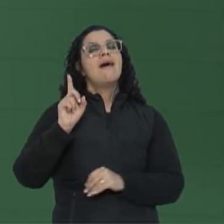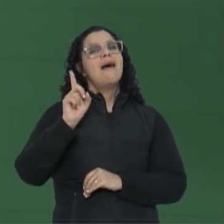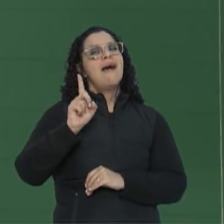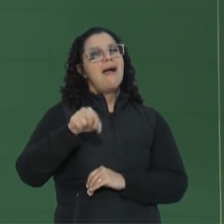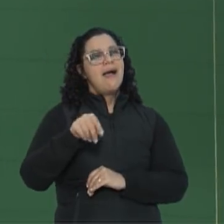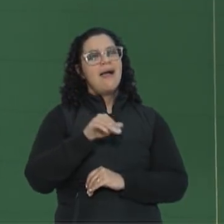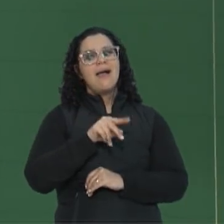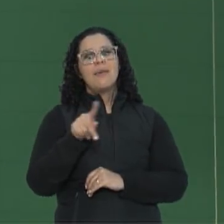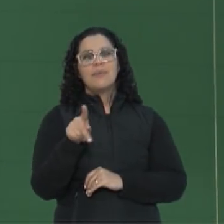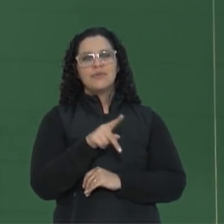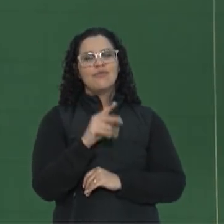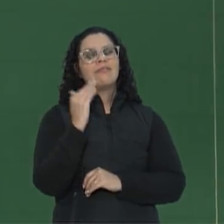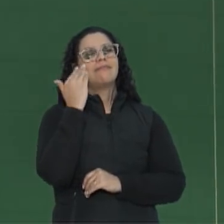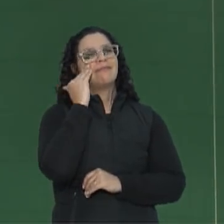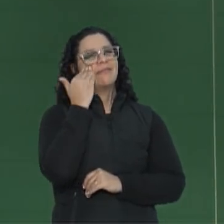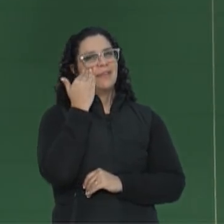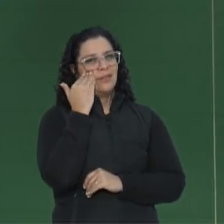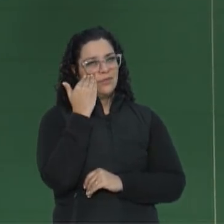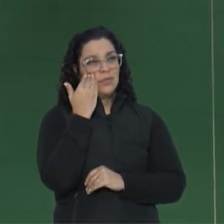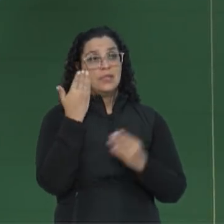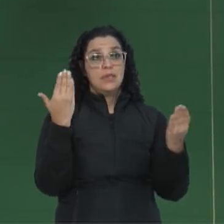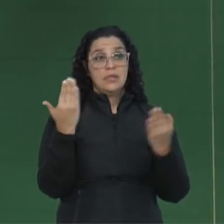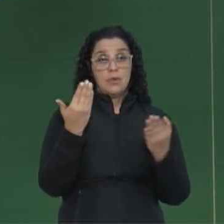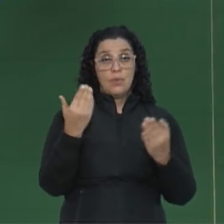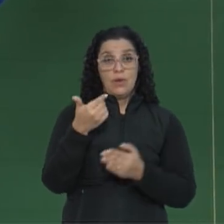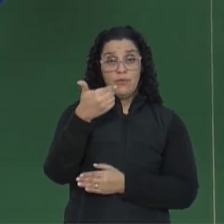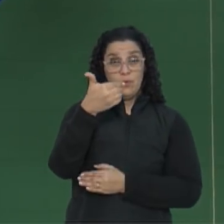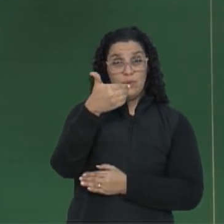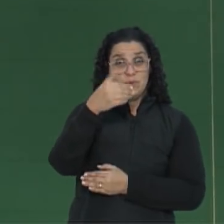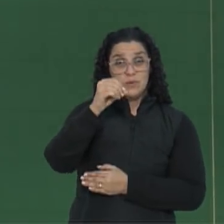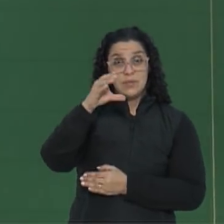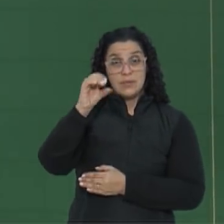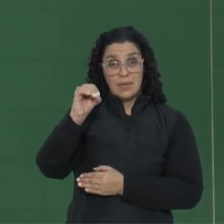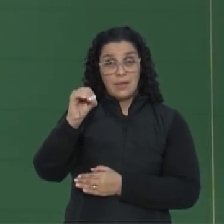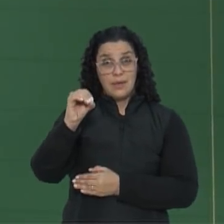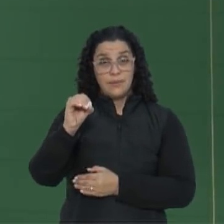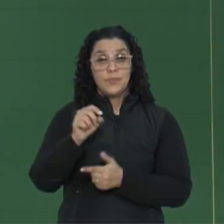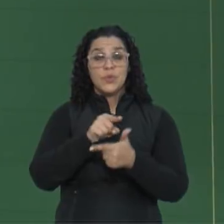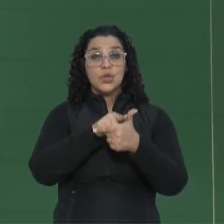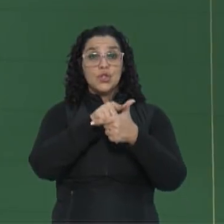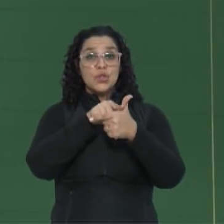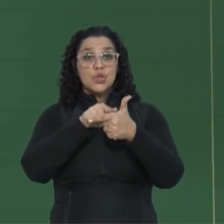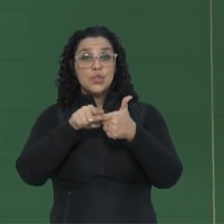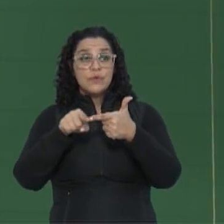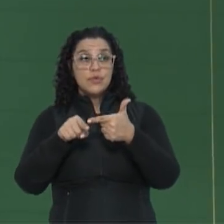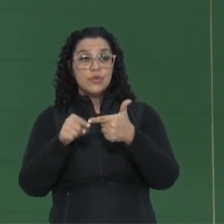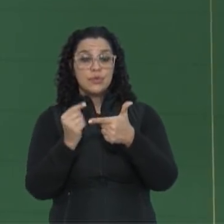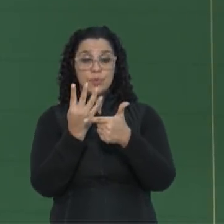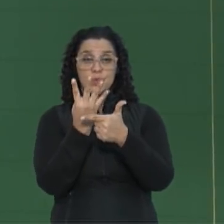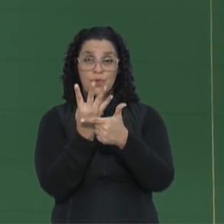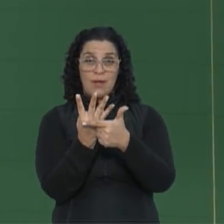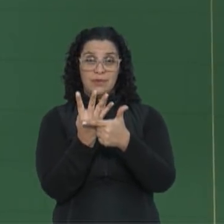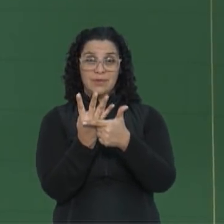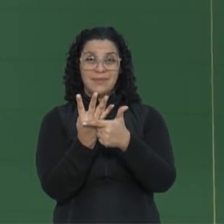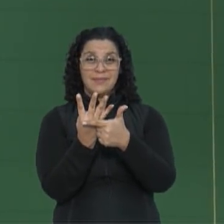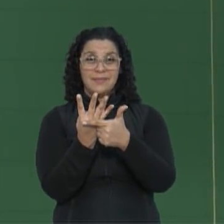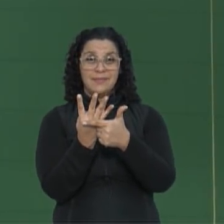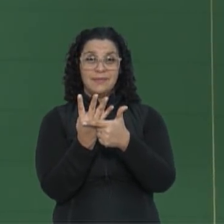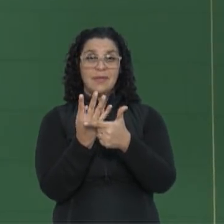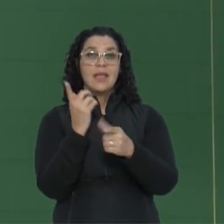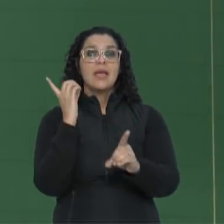professora, entendi. Então, quer dizer que eu vou pegar esse 100, dividir em 4 partes